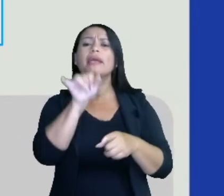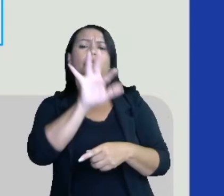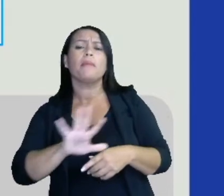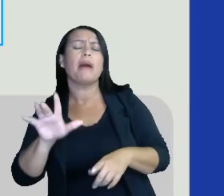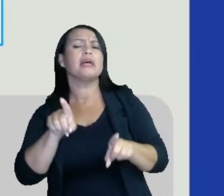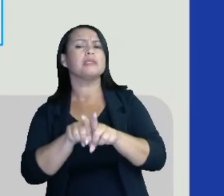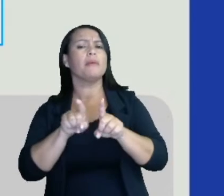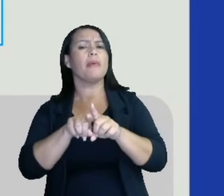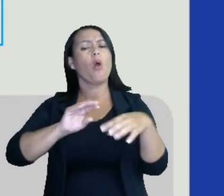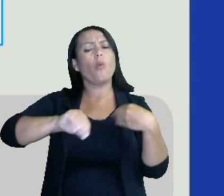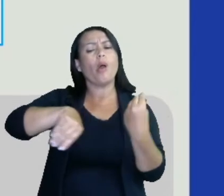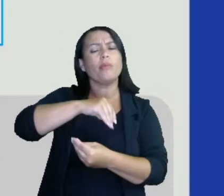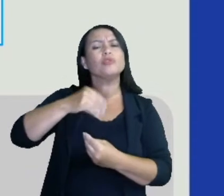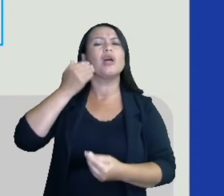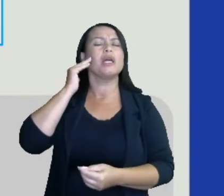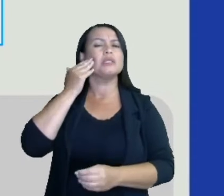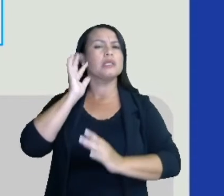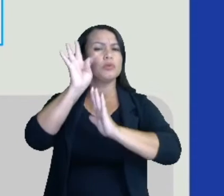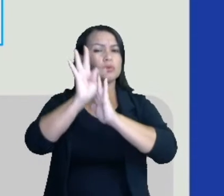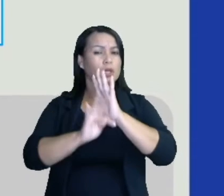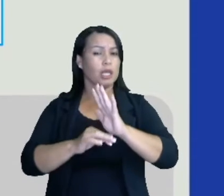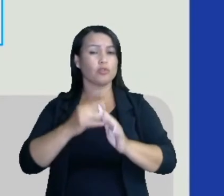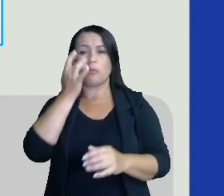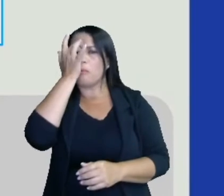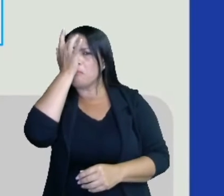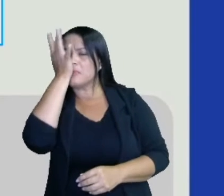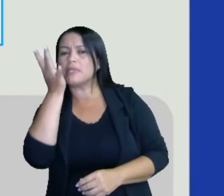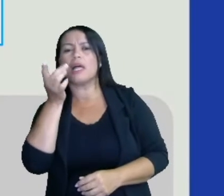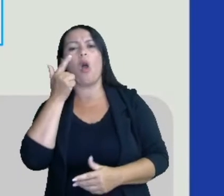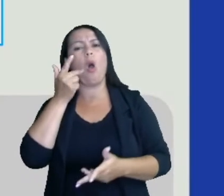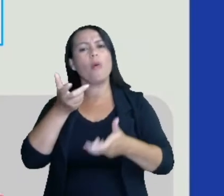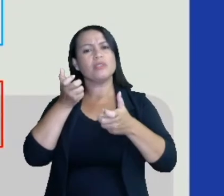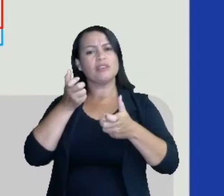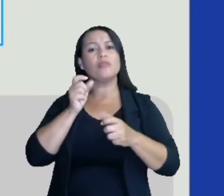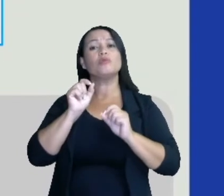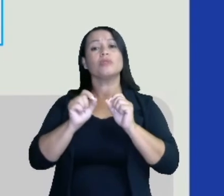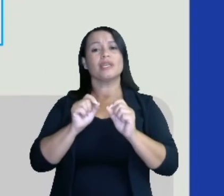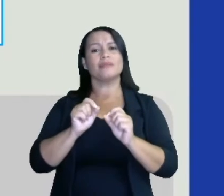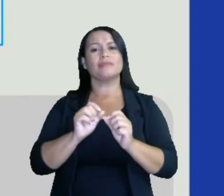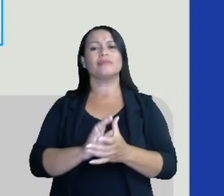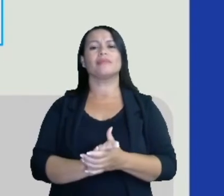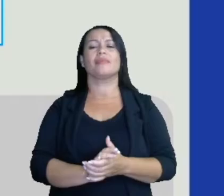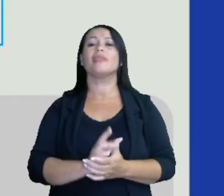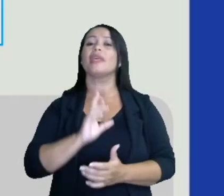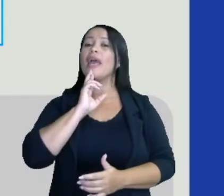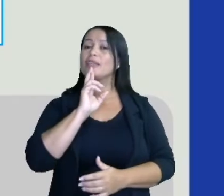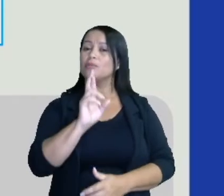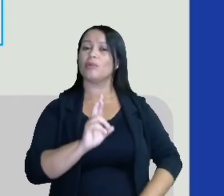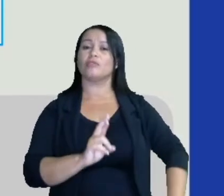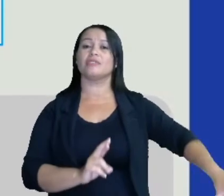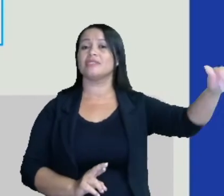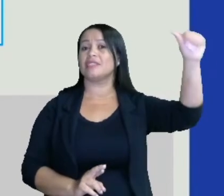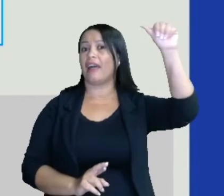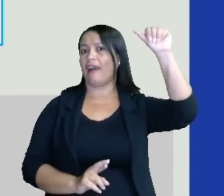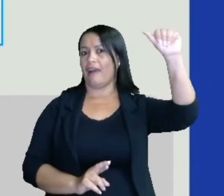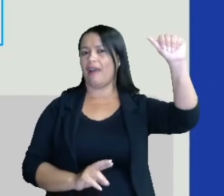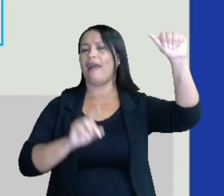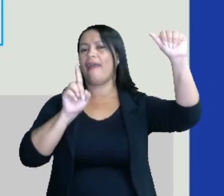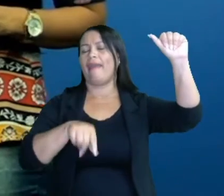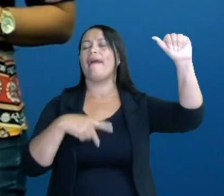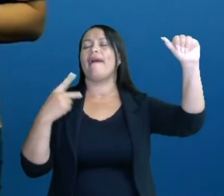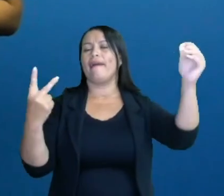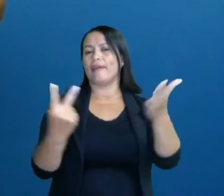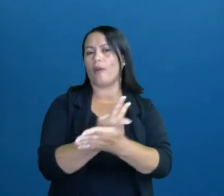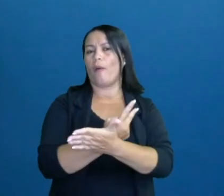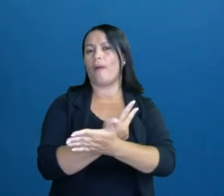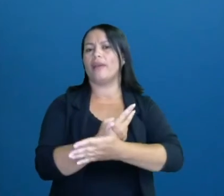a compreender o texto com mais facilidade. Então, observamos aí que a letrinha A é a